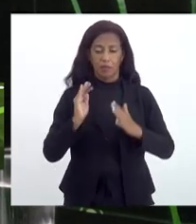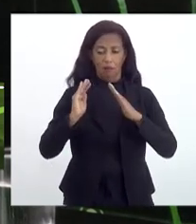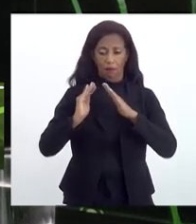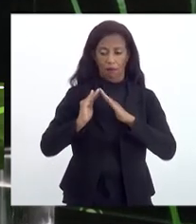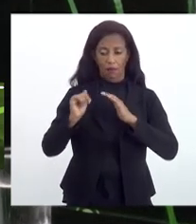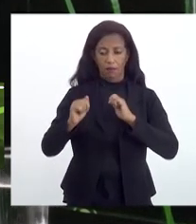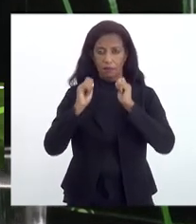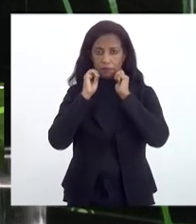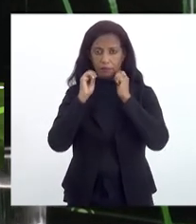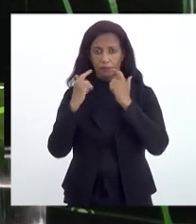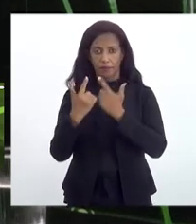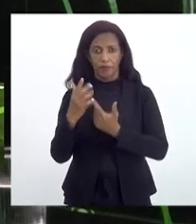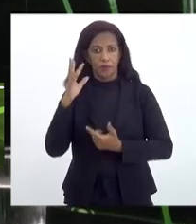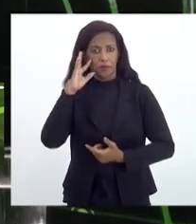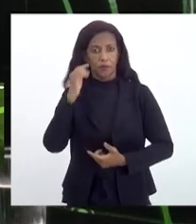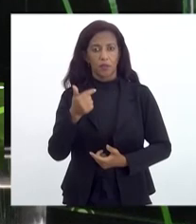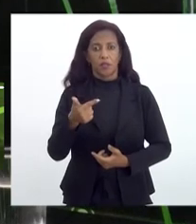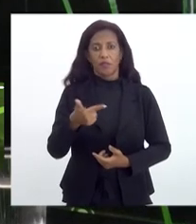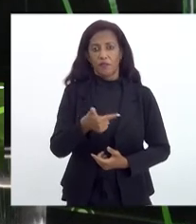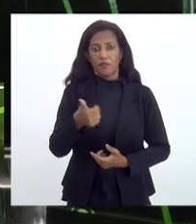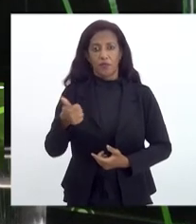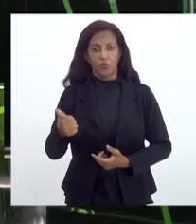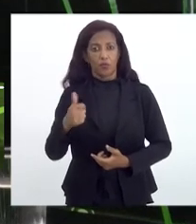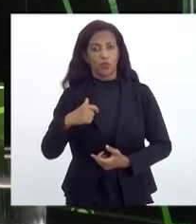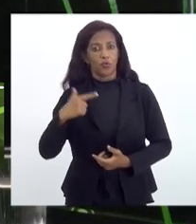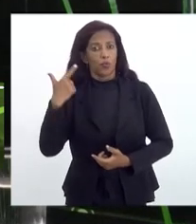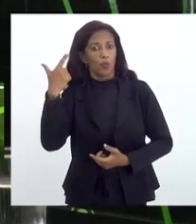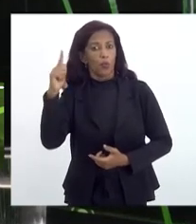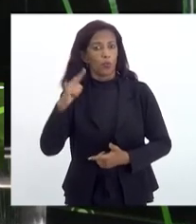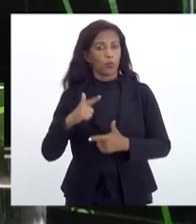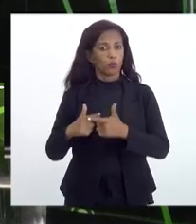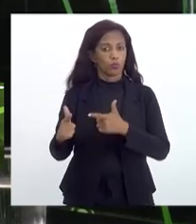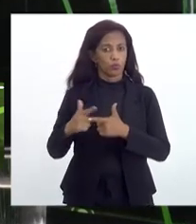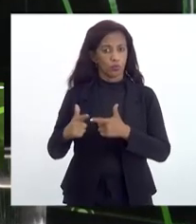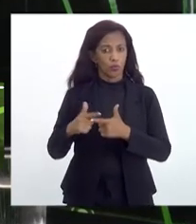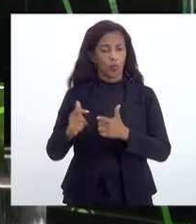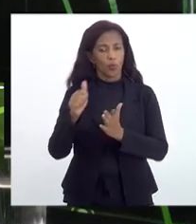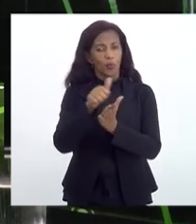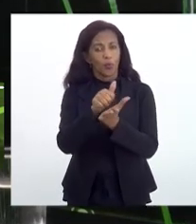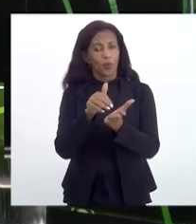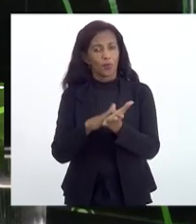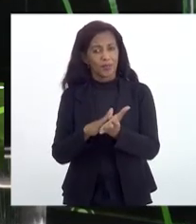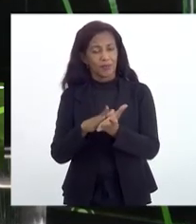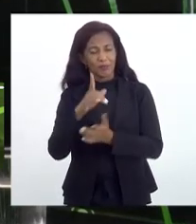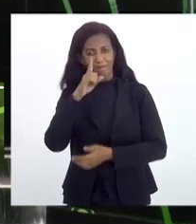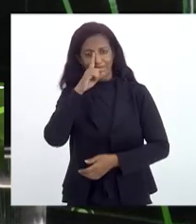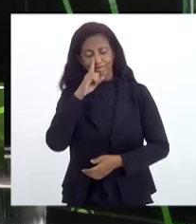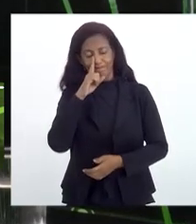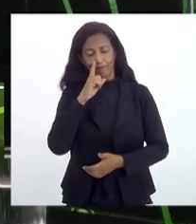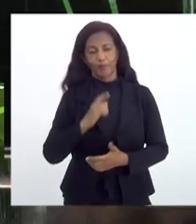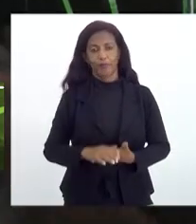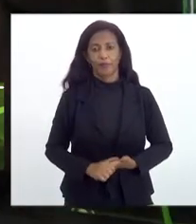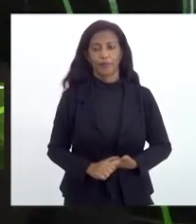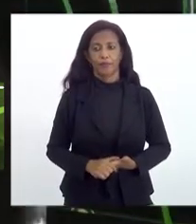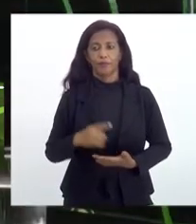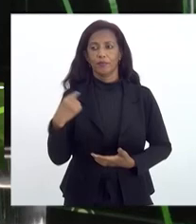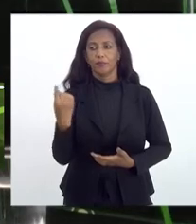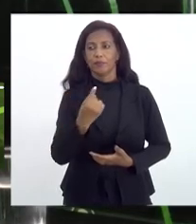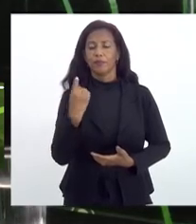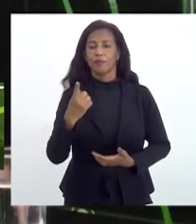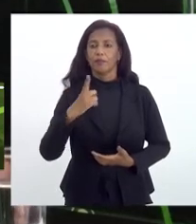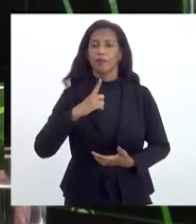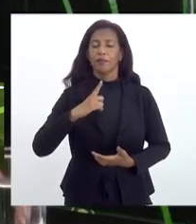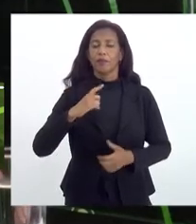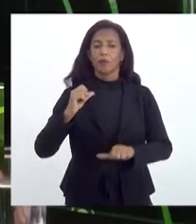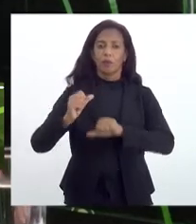decidir que seja 2021, nós temos um outro problema como consequência bem grave, que nós teríamos que